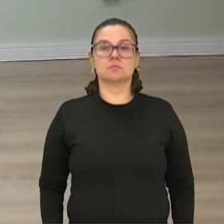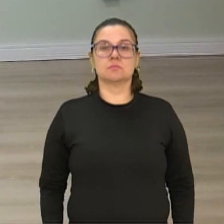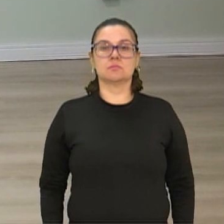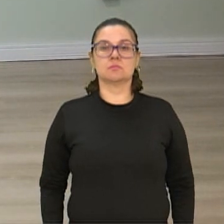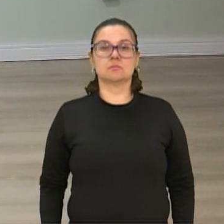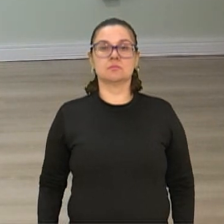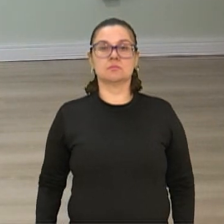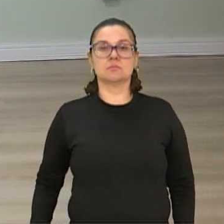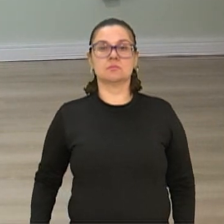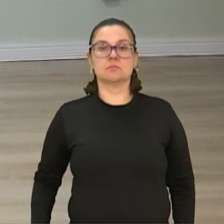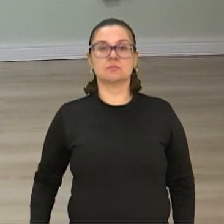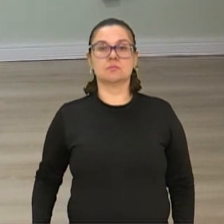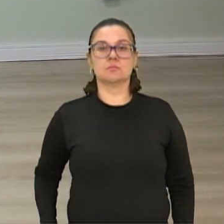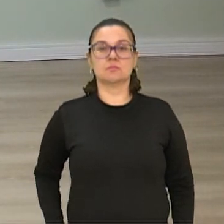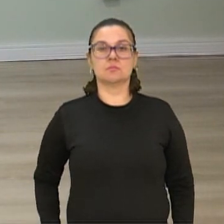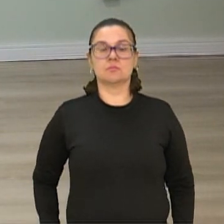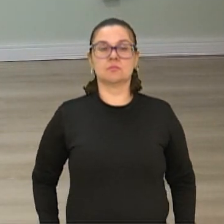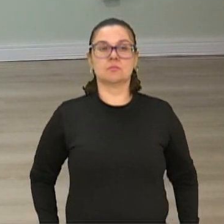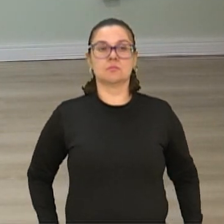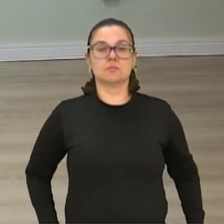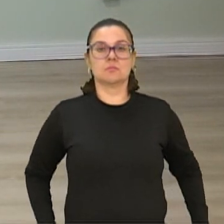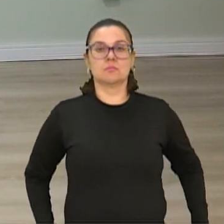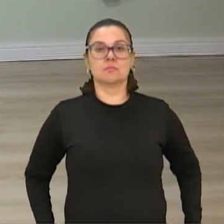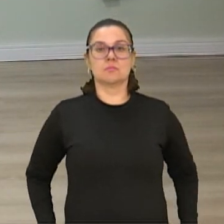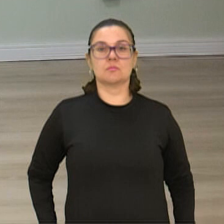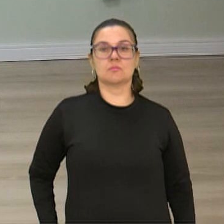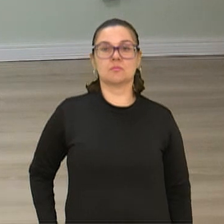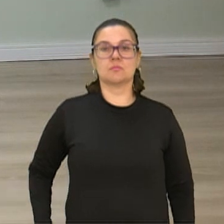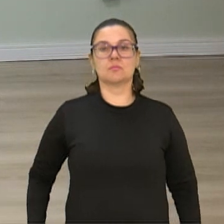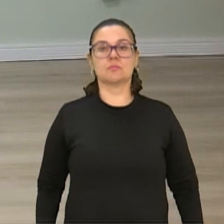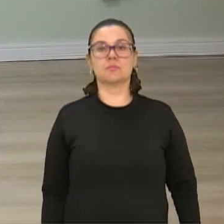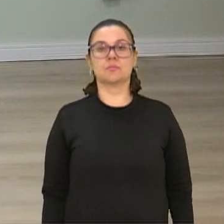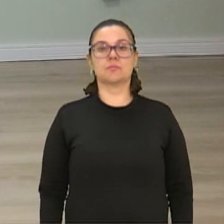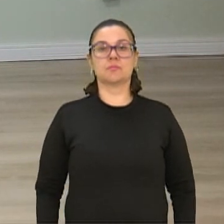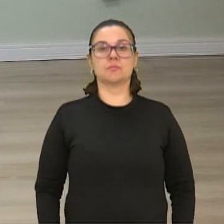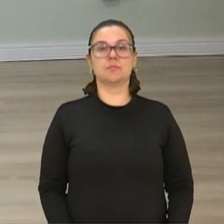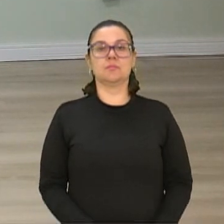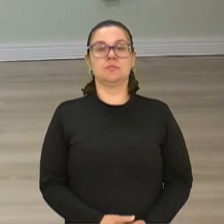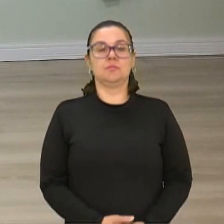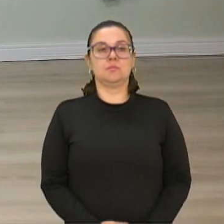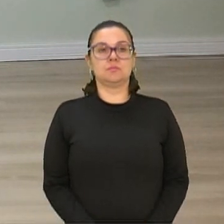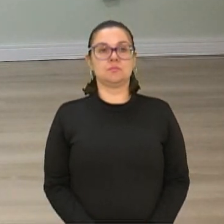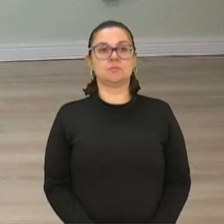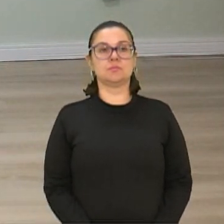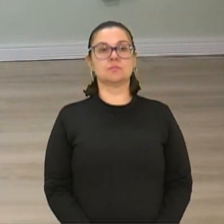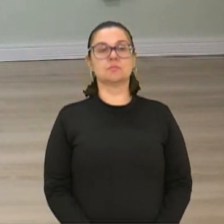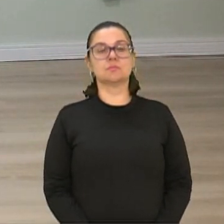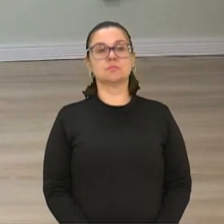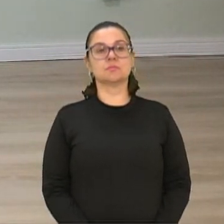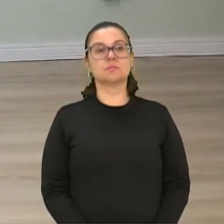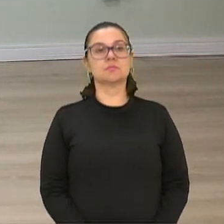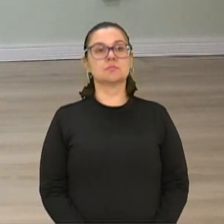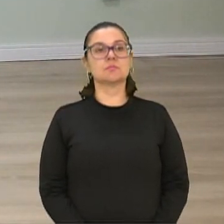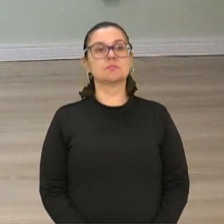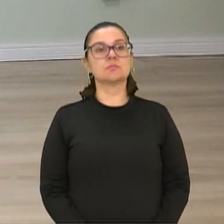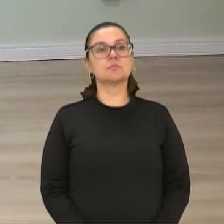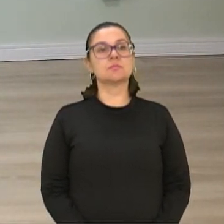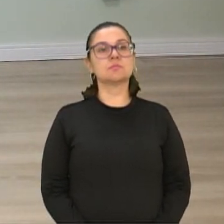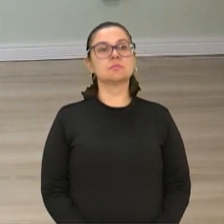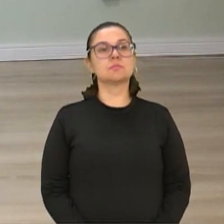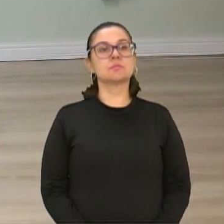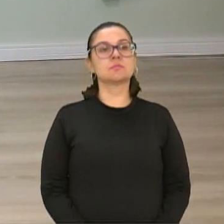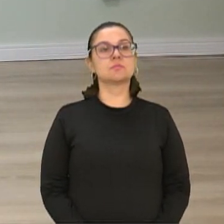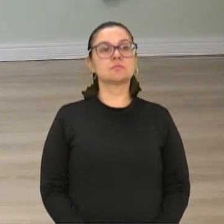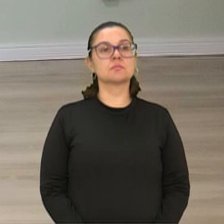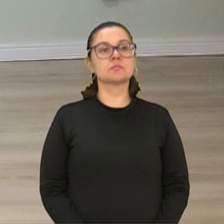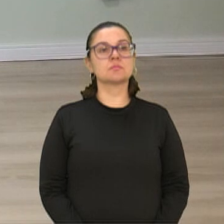Lentamente afaste suas pernas lá na frente e afaste. E você vai fazer o